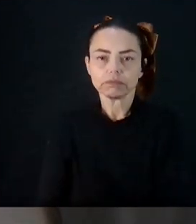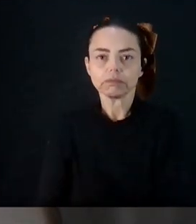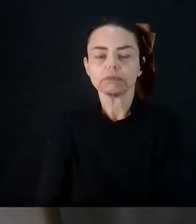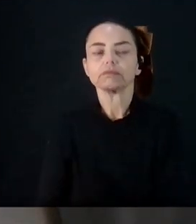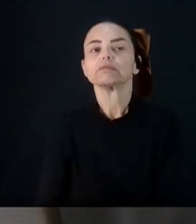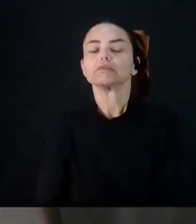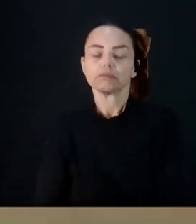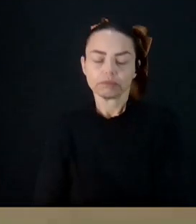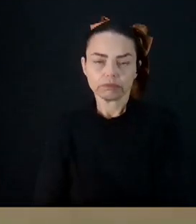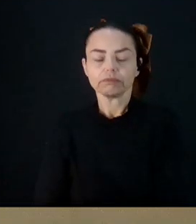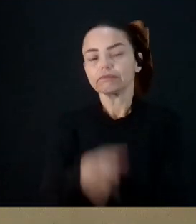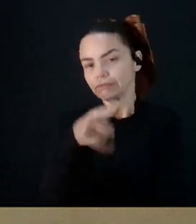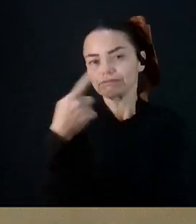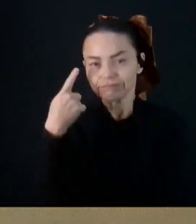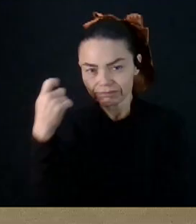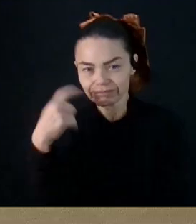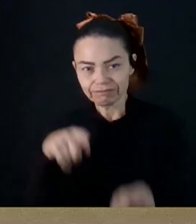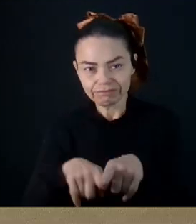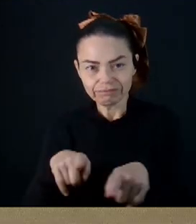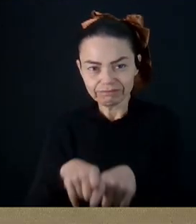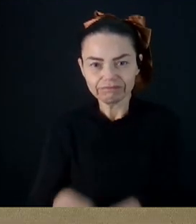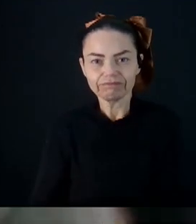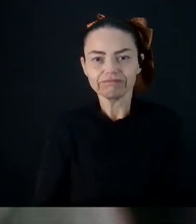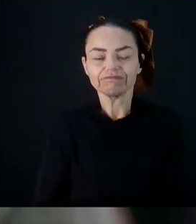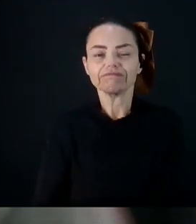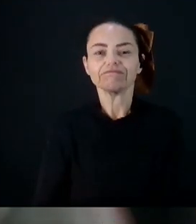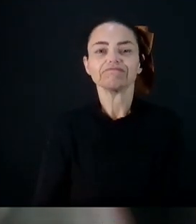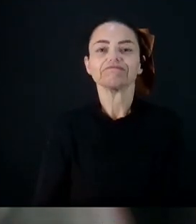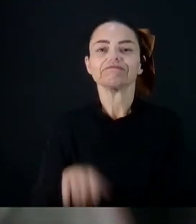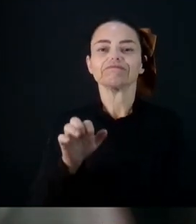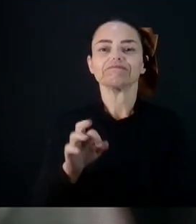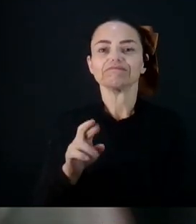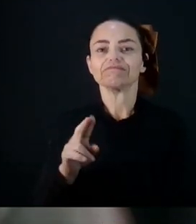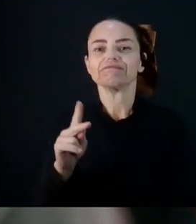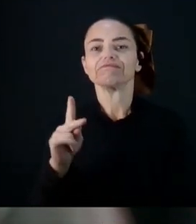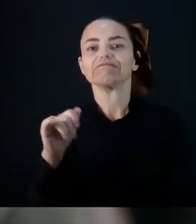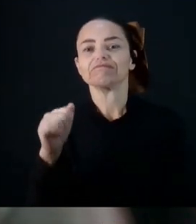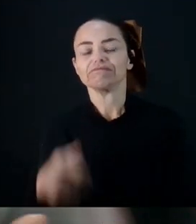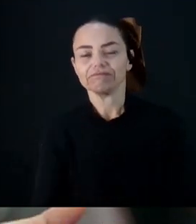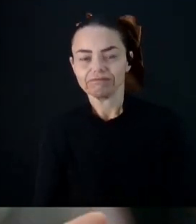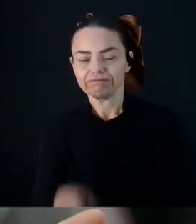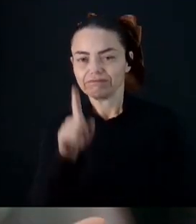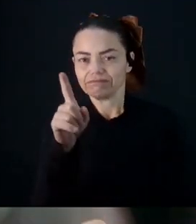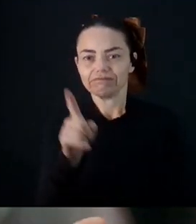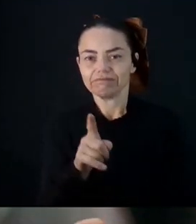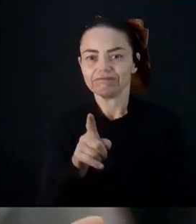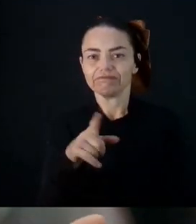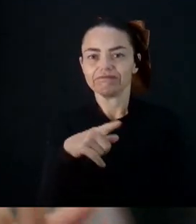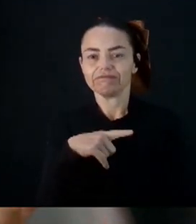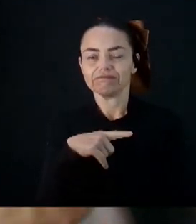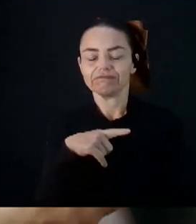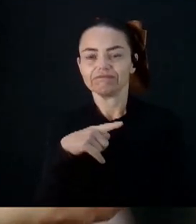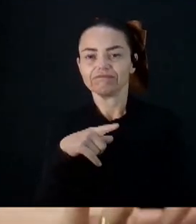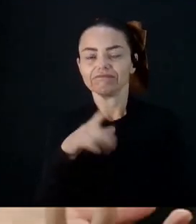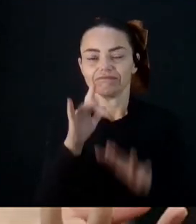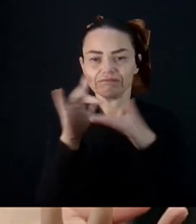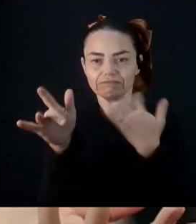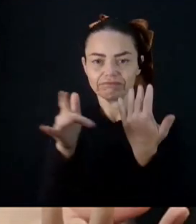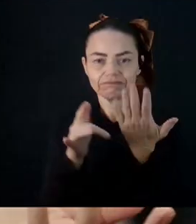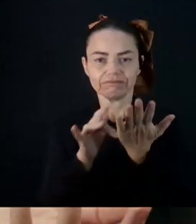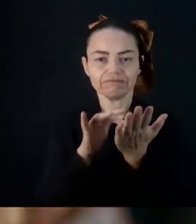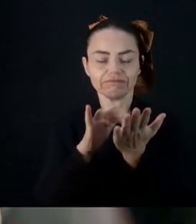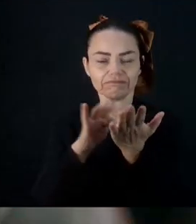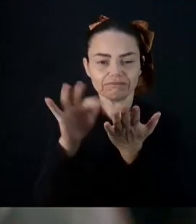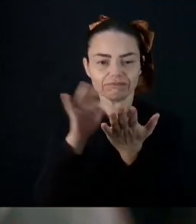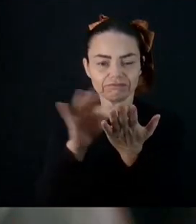E o que é interessante também, que você falou, Érica, é que às vezes não é nem a duração que a criança fica numa rede social, é o conteúdo que